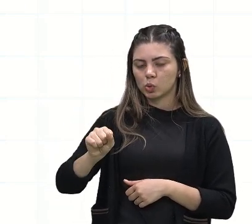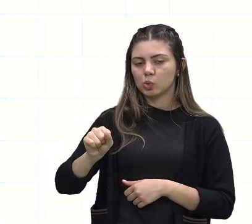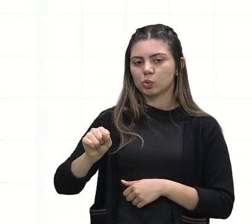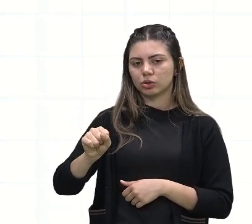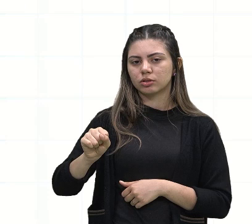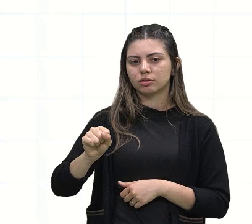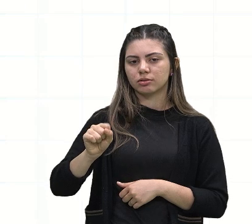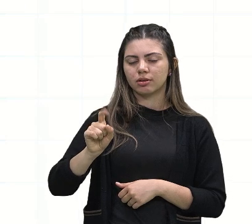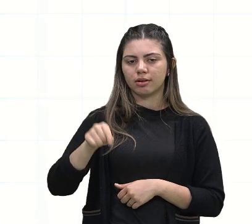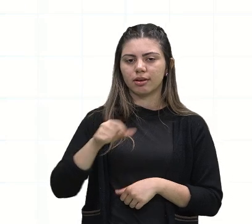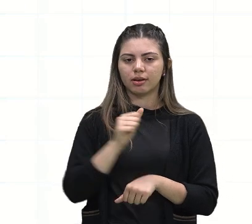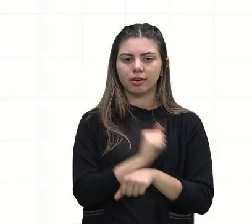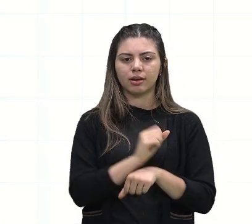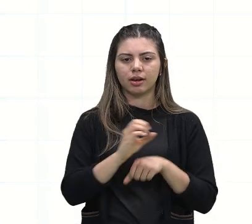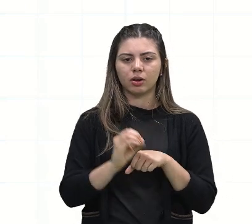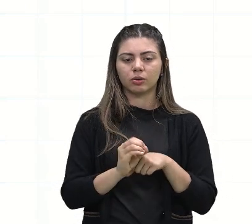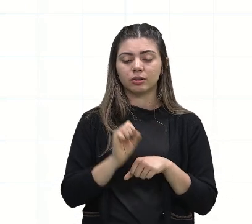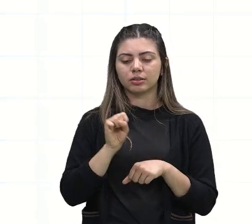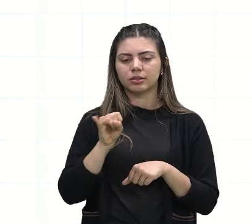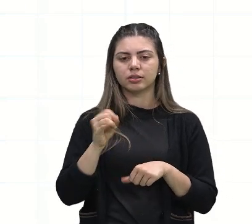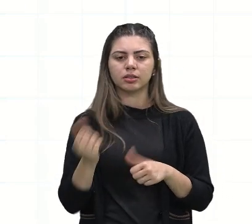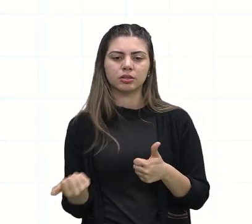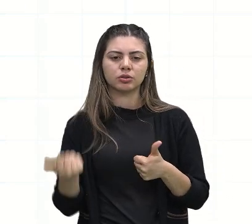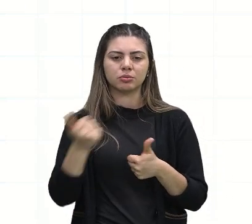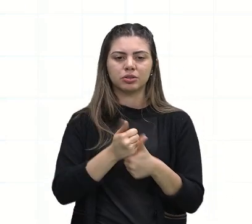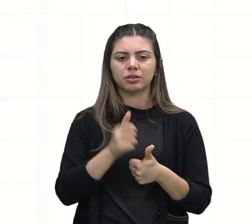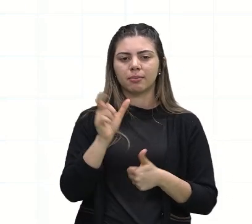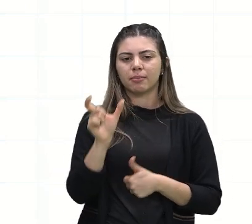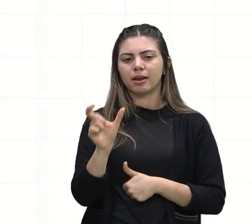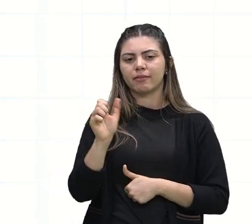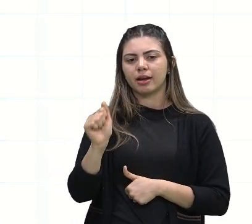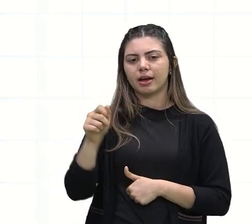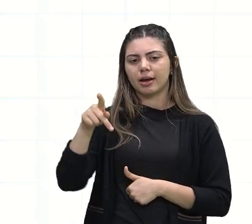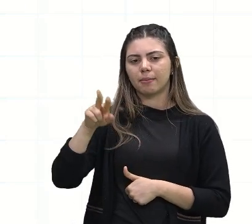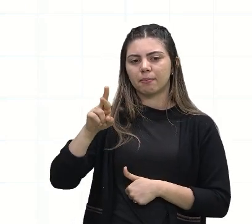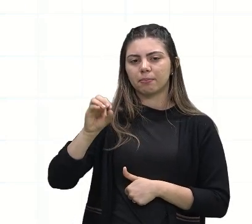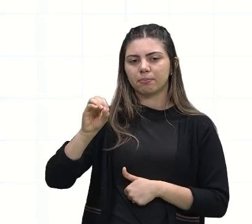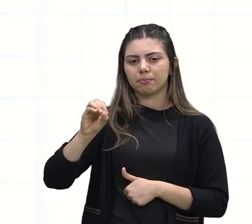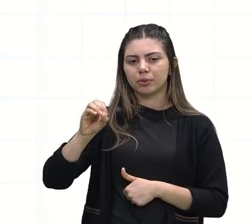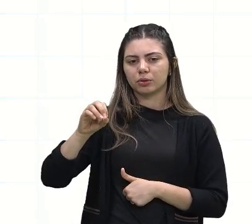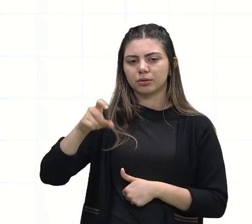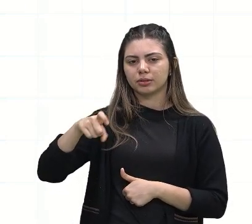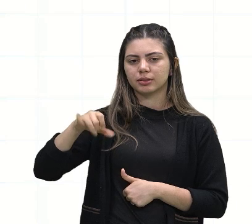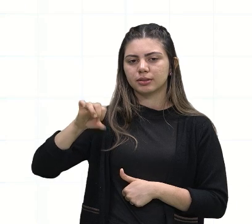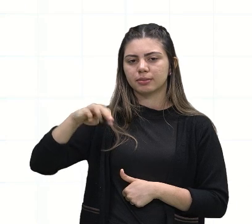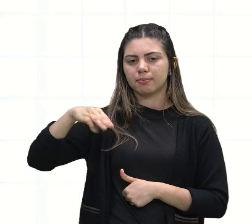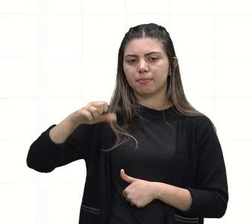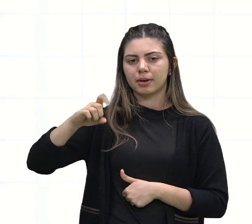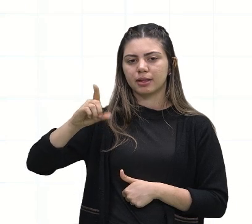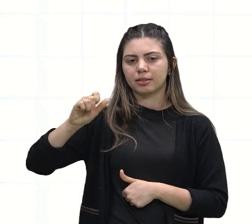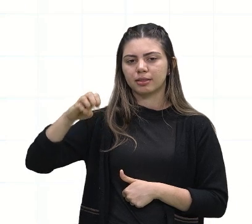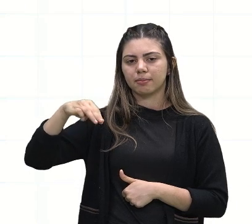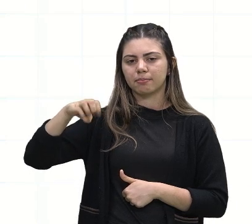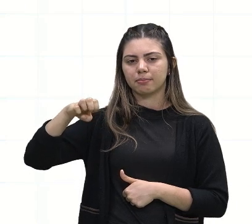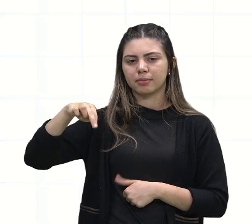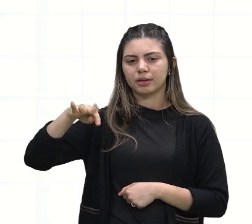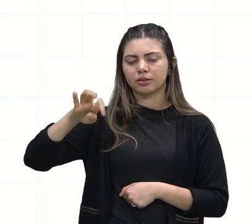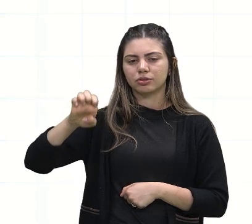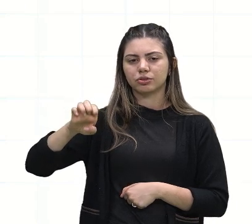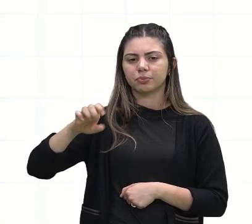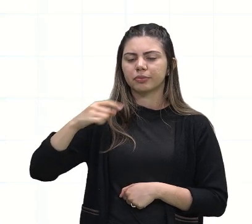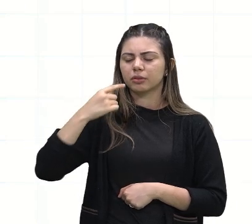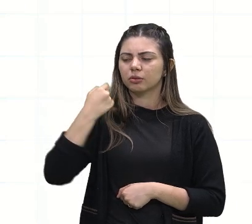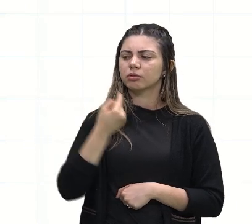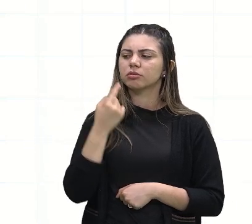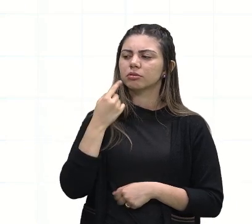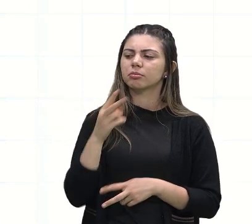indefinido, pela palavra aproximadamente, né? A gente vai observar que esse uns, ele